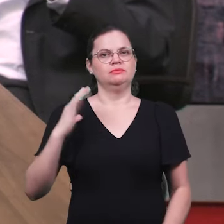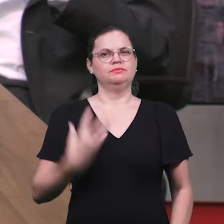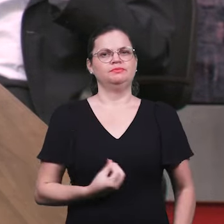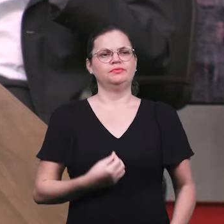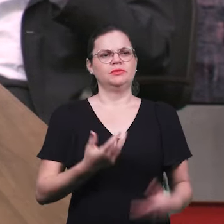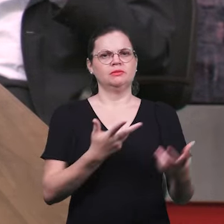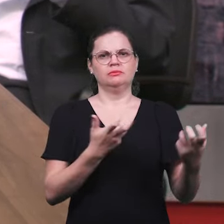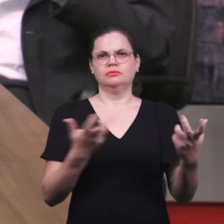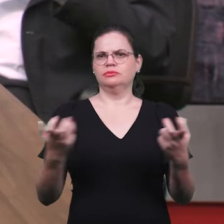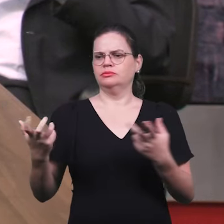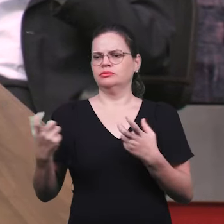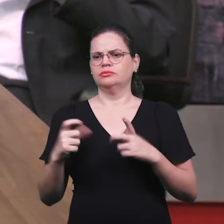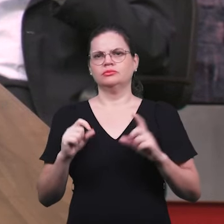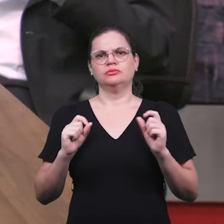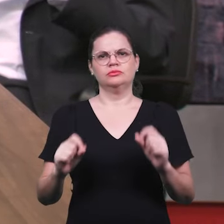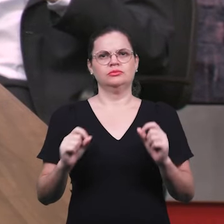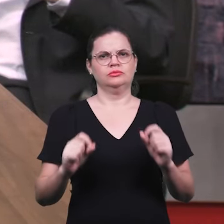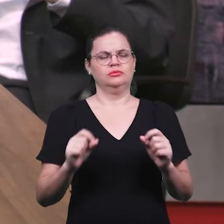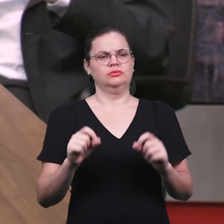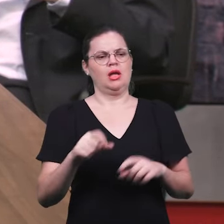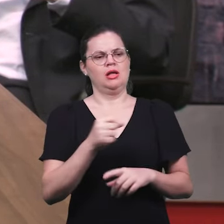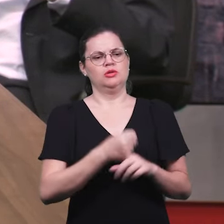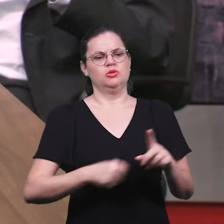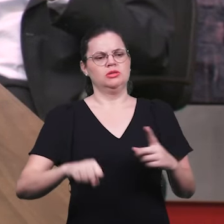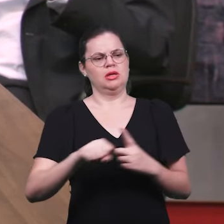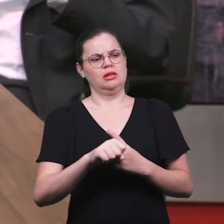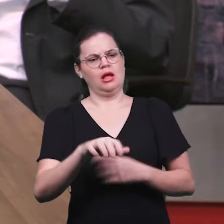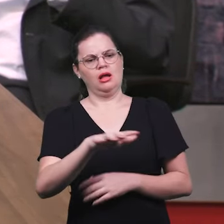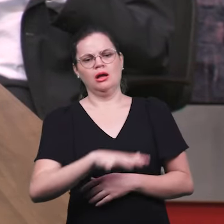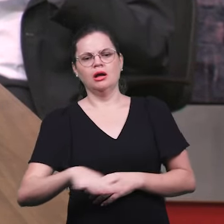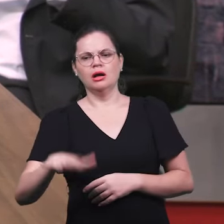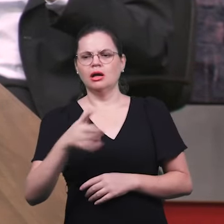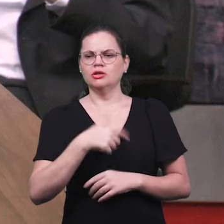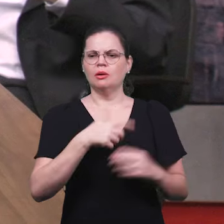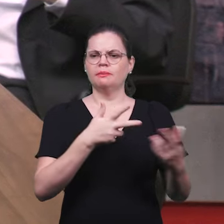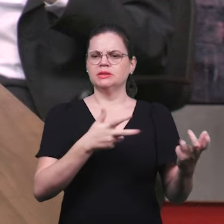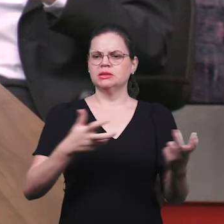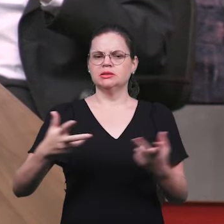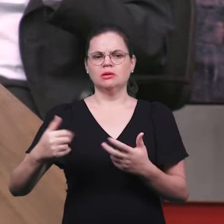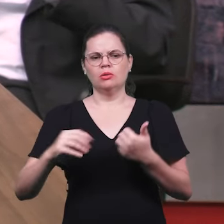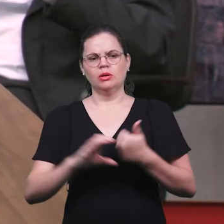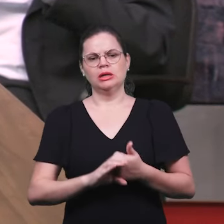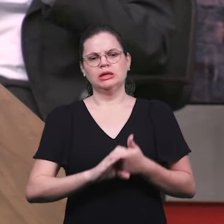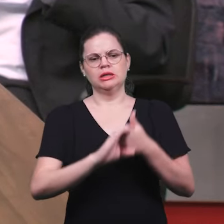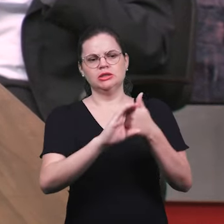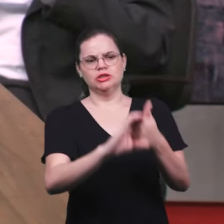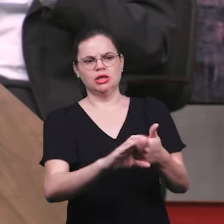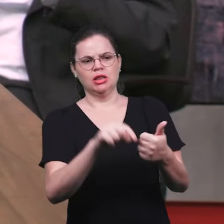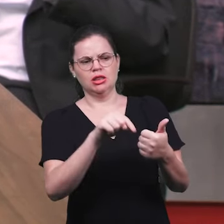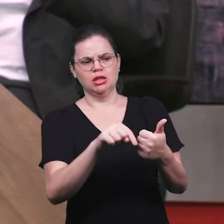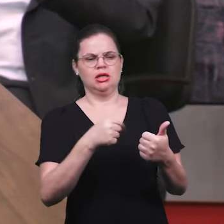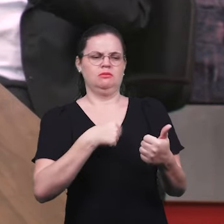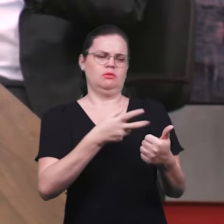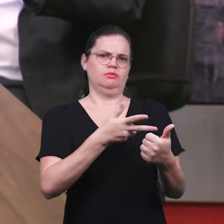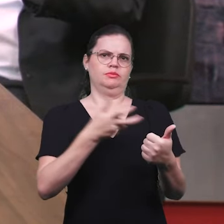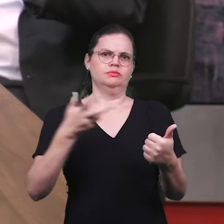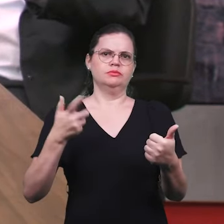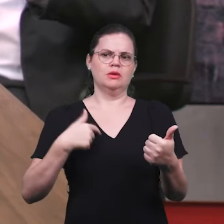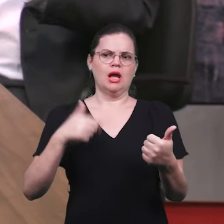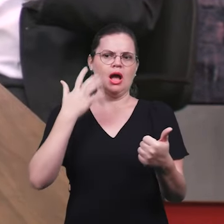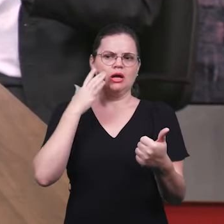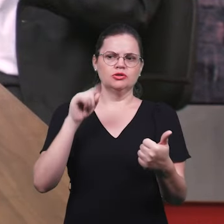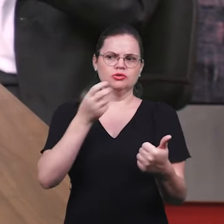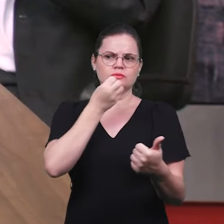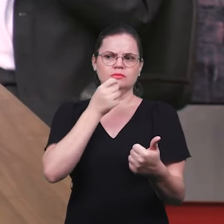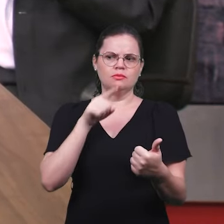popularidade e a credibilidade e a boa aceitação pelo povo dos cristãos, pediu ajuda aos